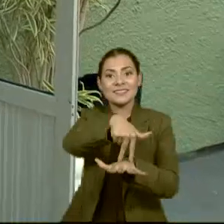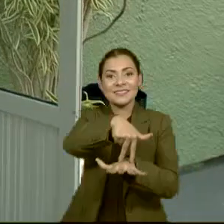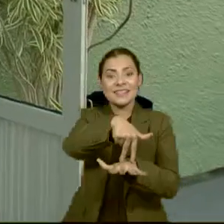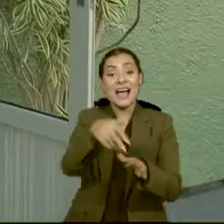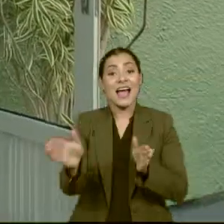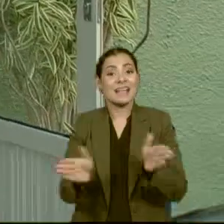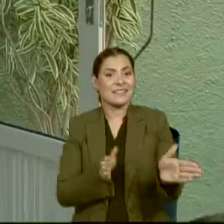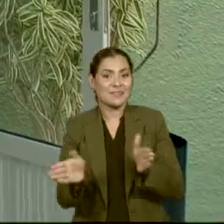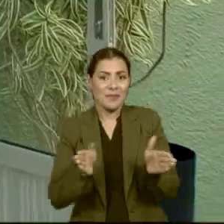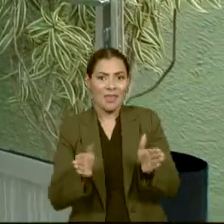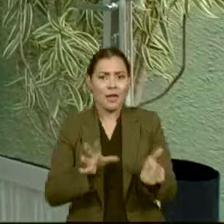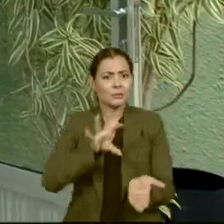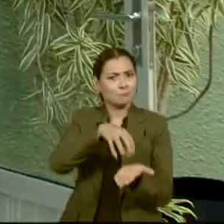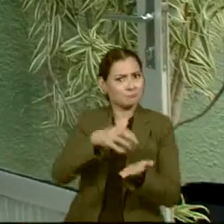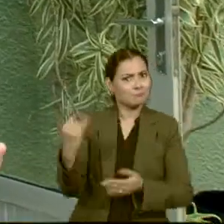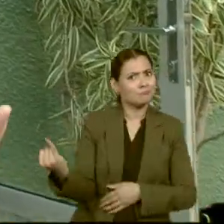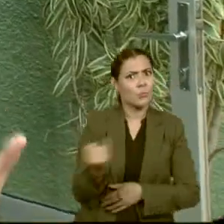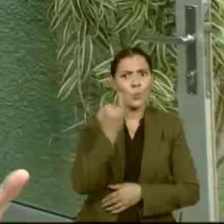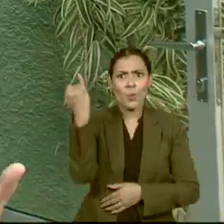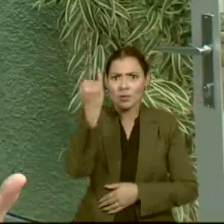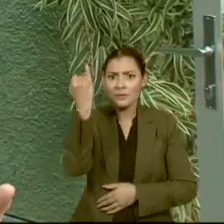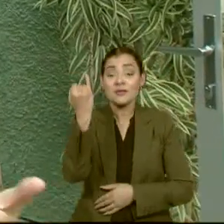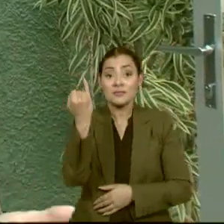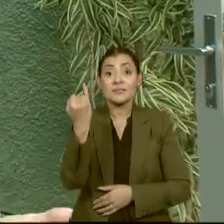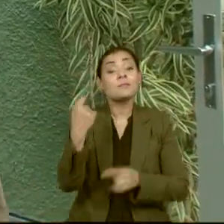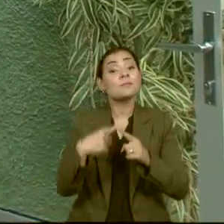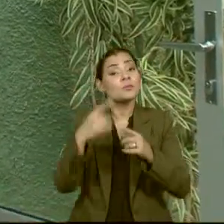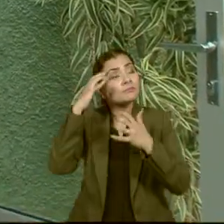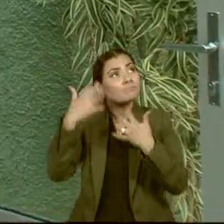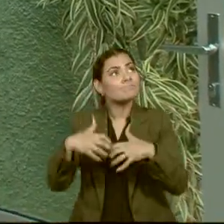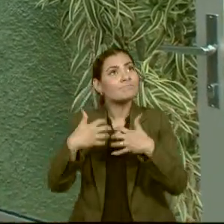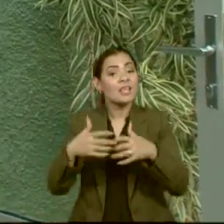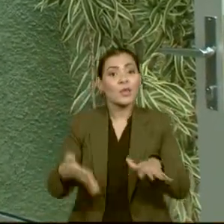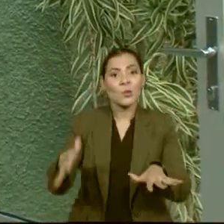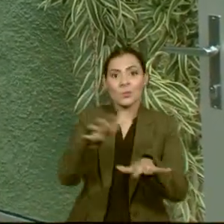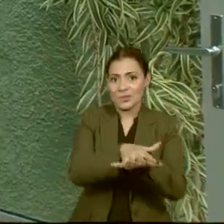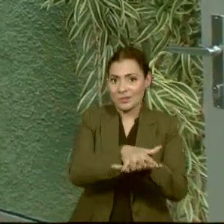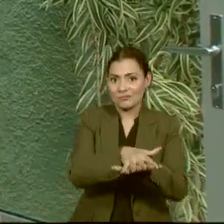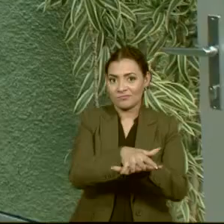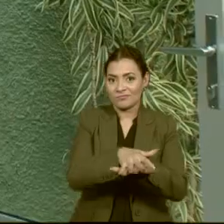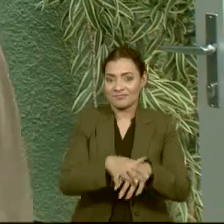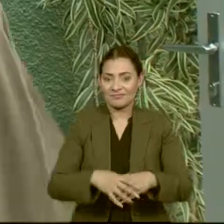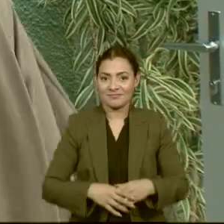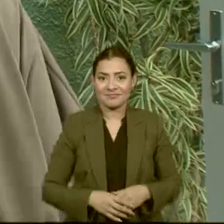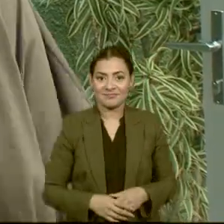FLICS, um departamento de extrema importância quando se pensa em inclusão social.